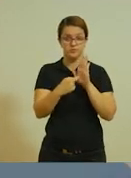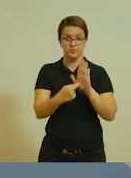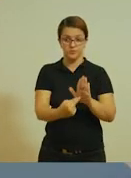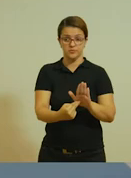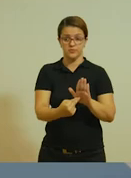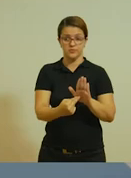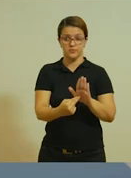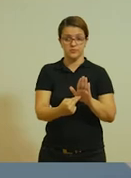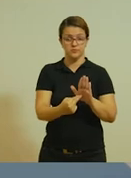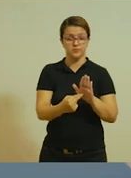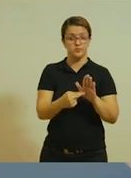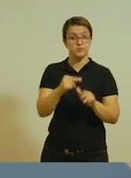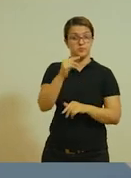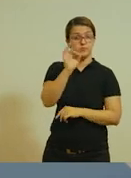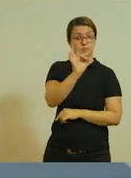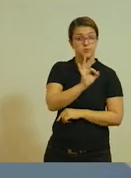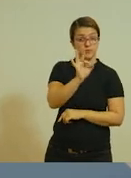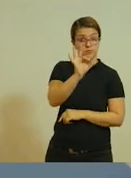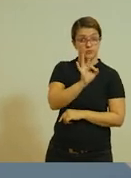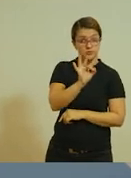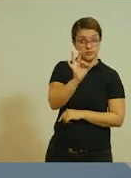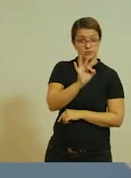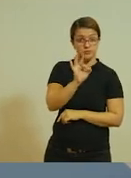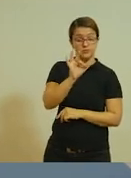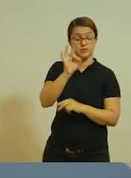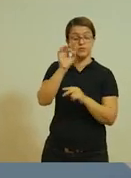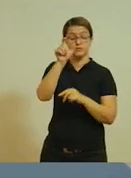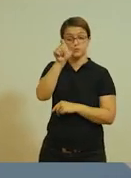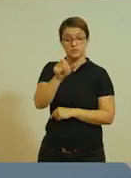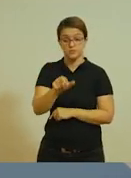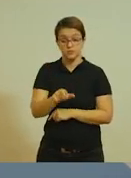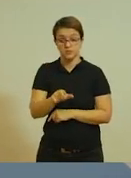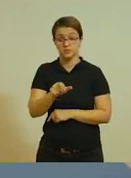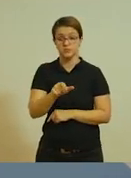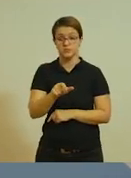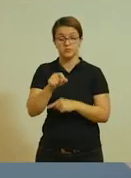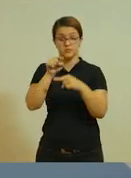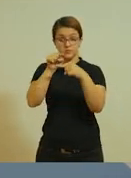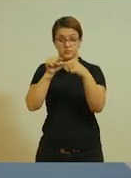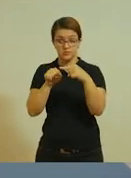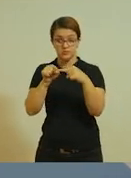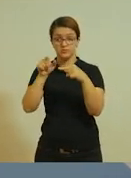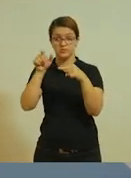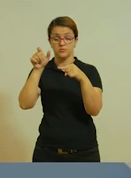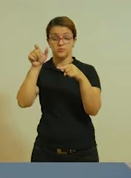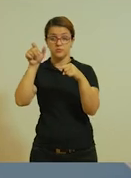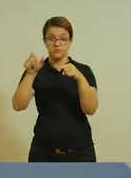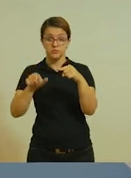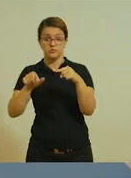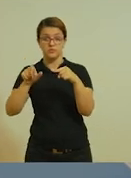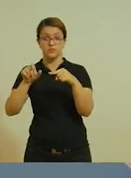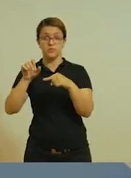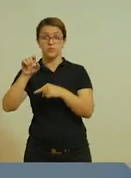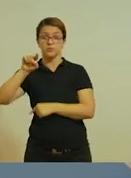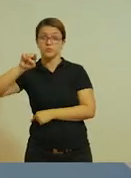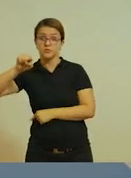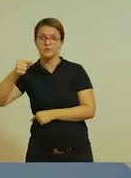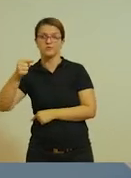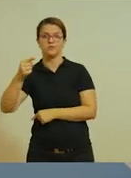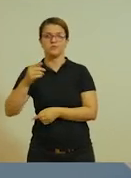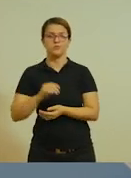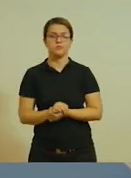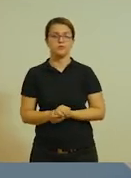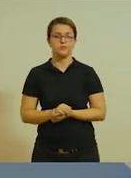representação da porcentagem, da fracionária e dos números decimais. Então, na